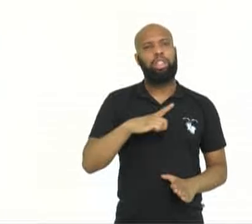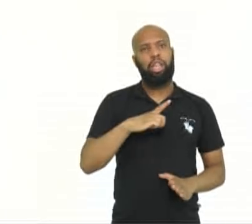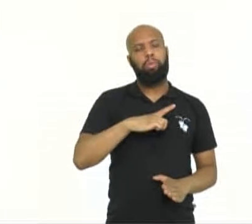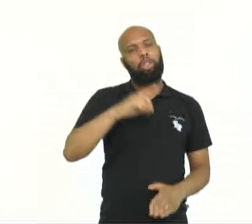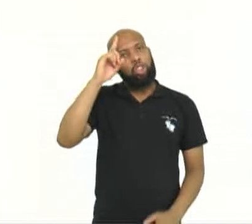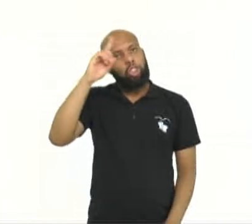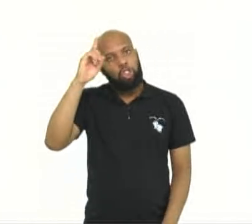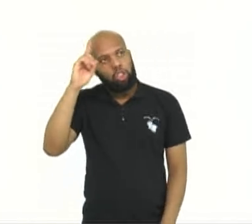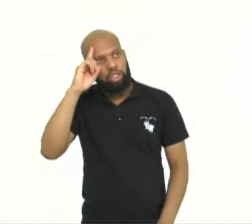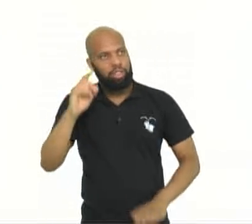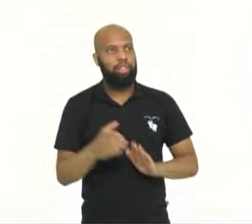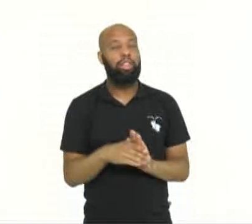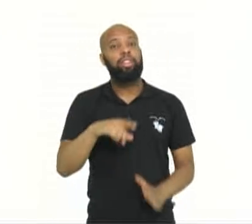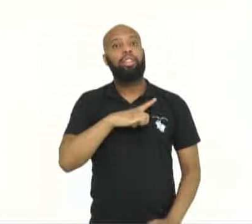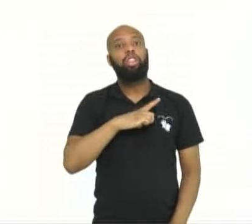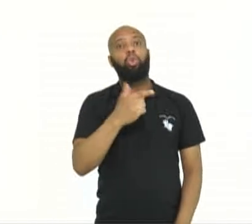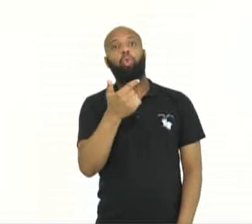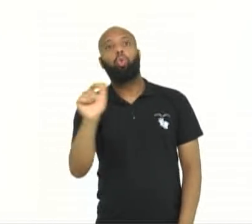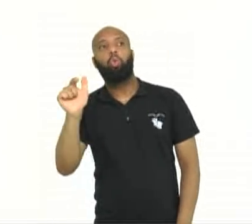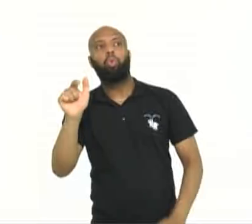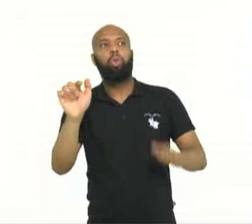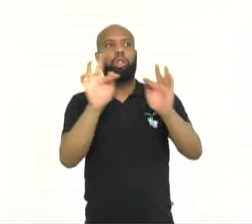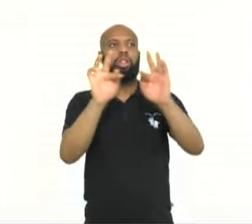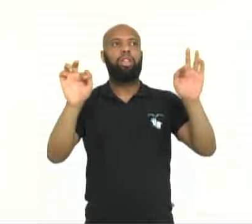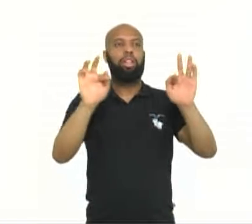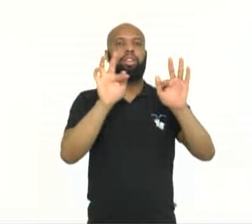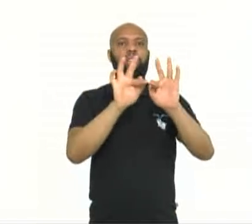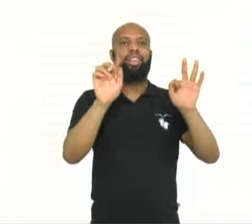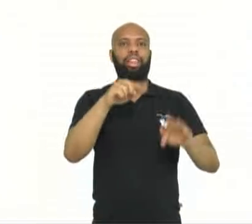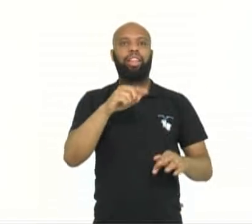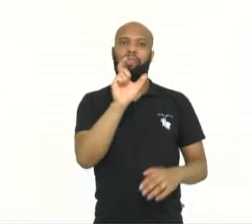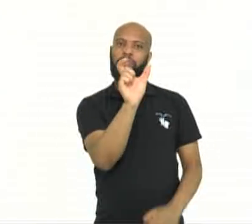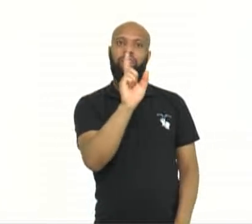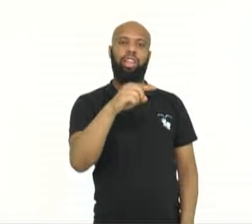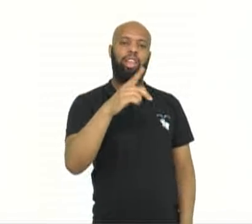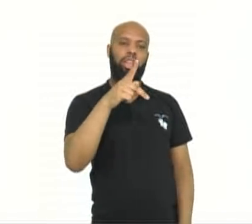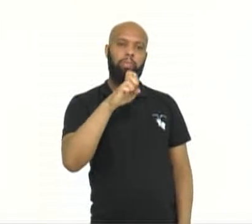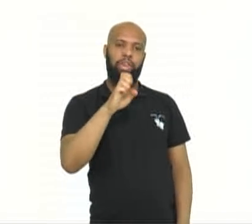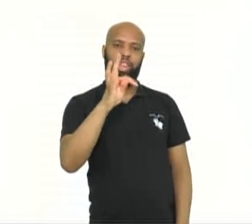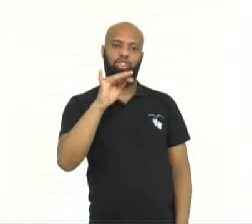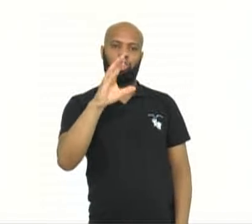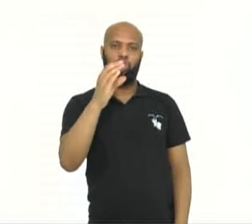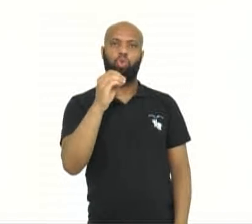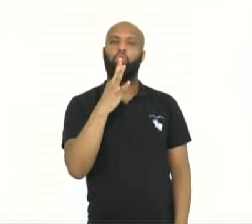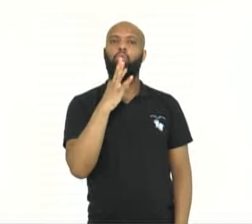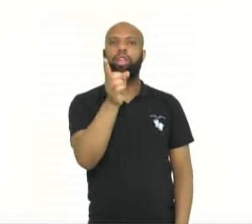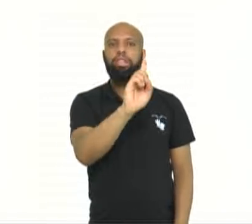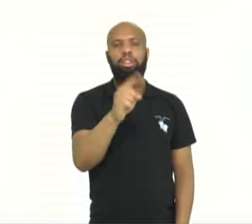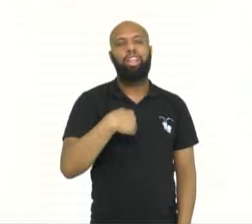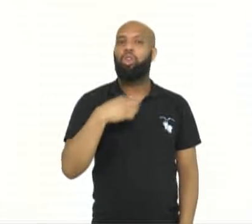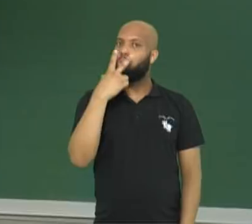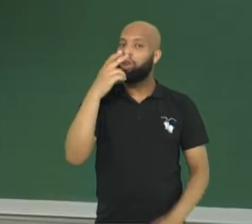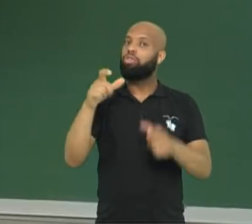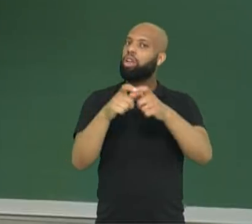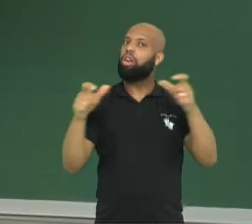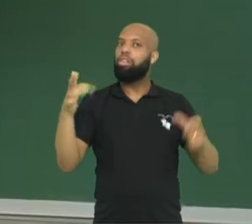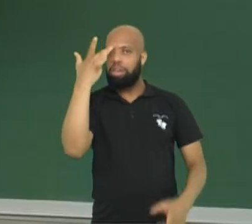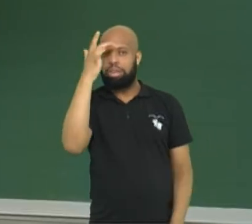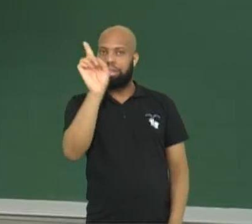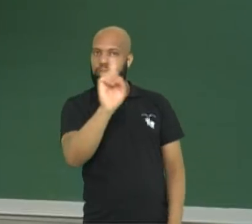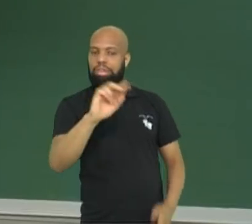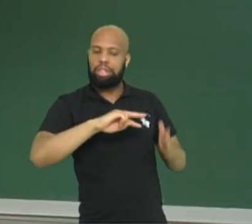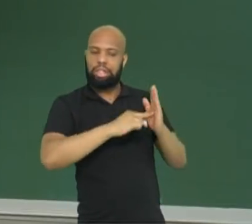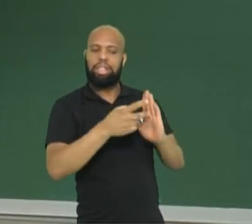seu cotidiano. E a outra expressão, que é petiço, é possível que você não conheça. Eu acredito que a maioria de vocês, alunos,